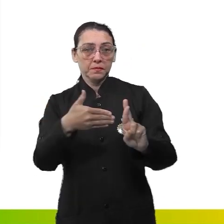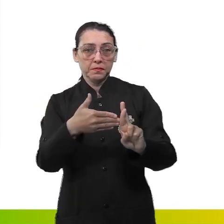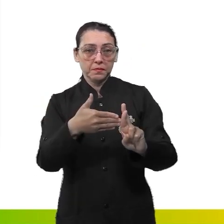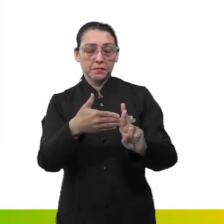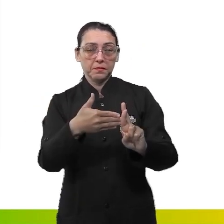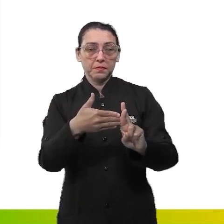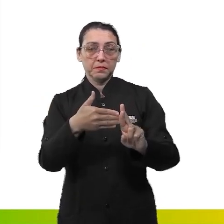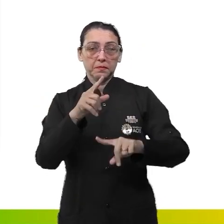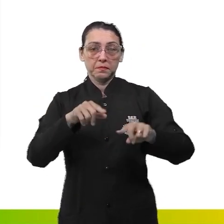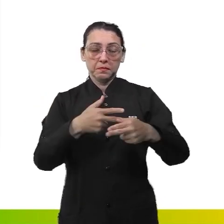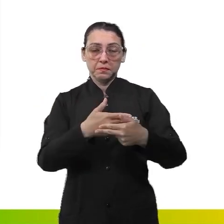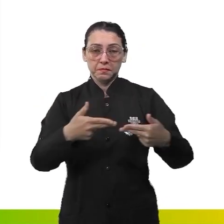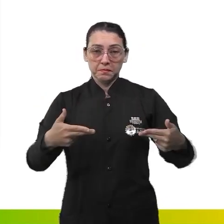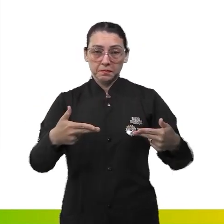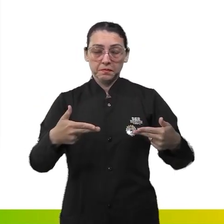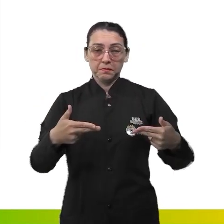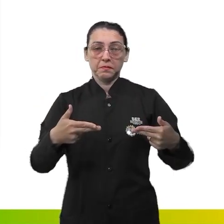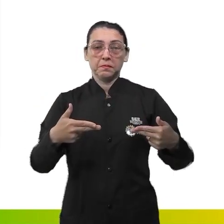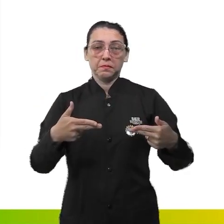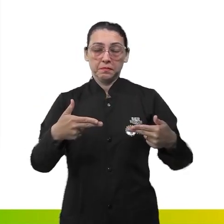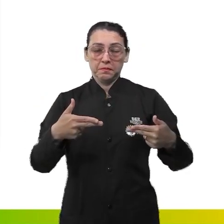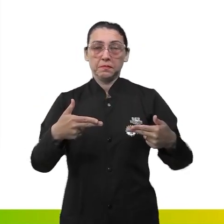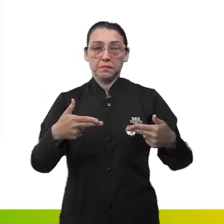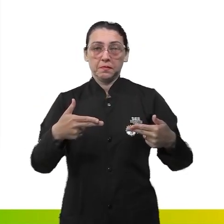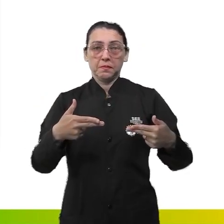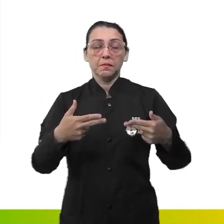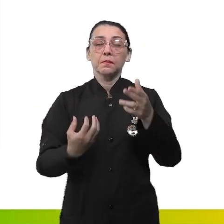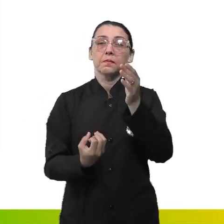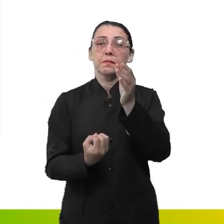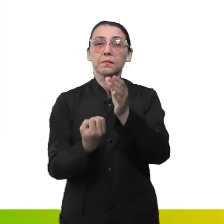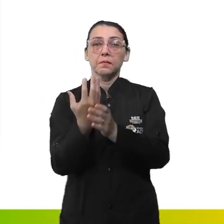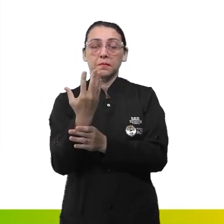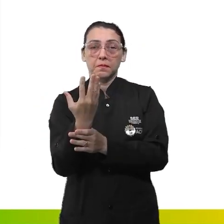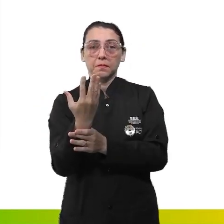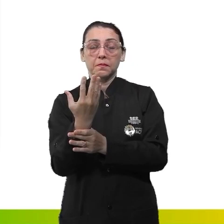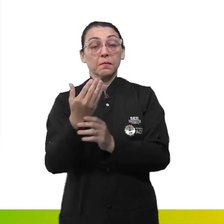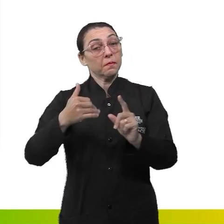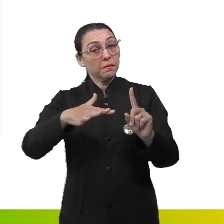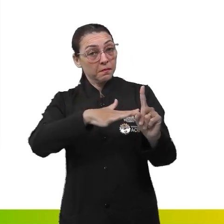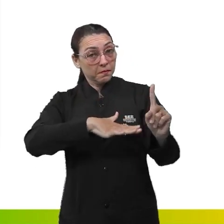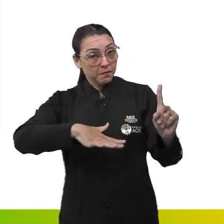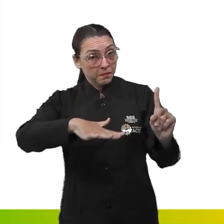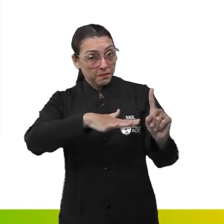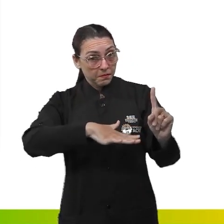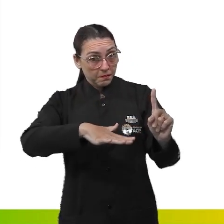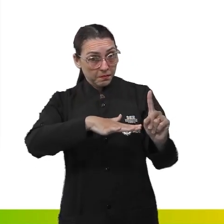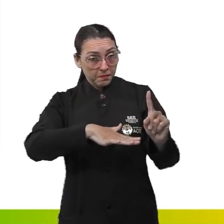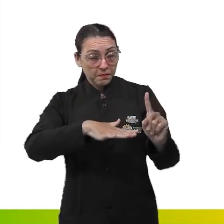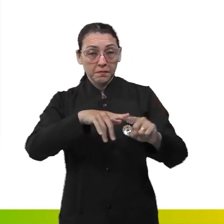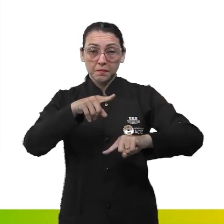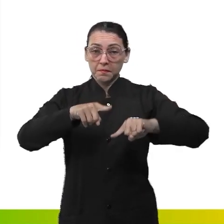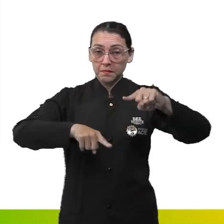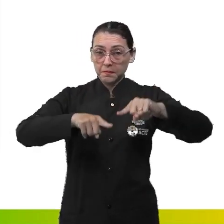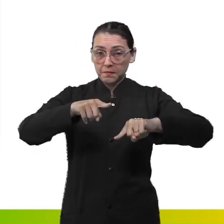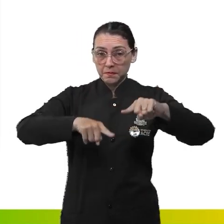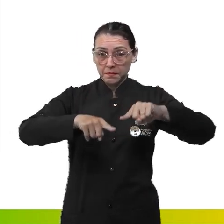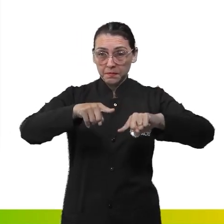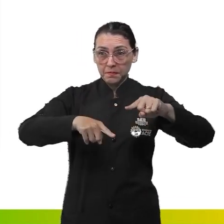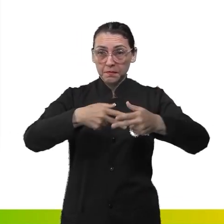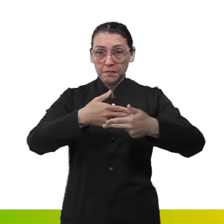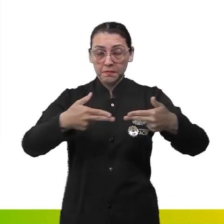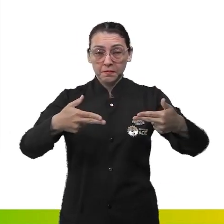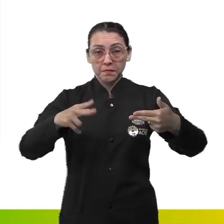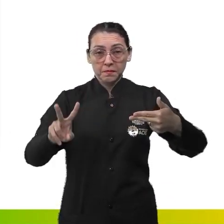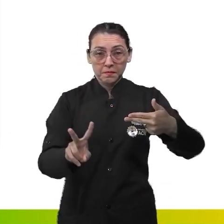aos bens físicos e concretos produzidos por uma sociedade. São objetos que